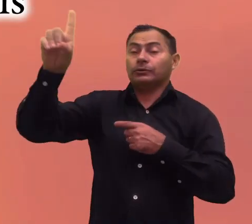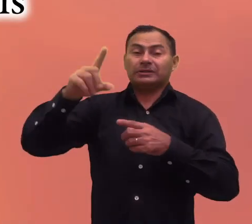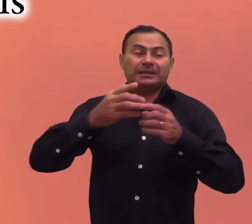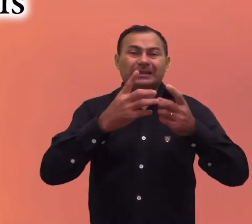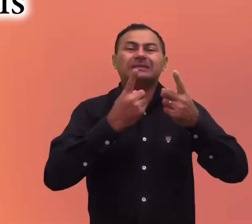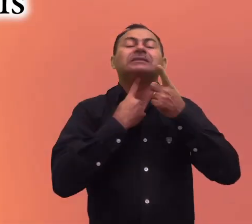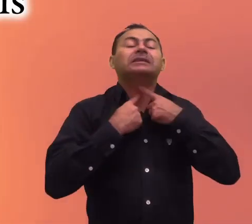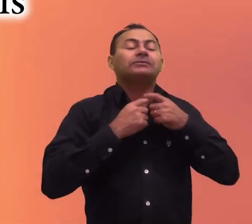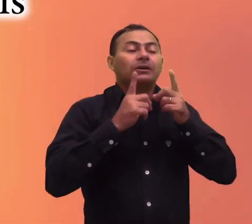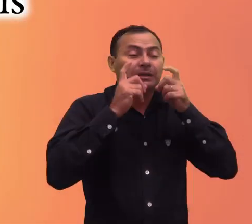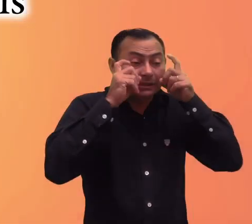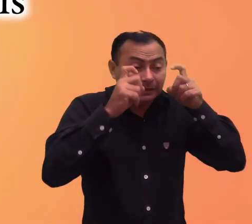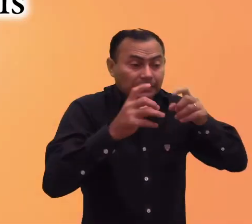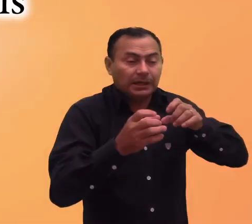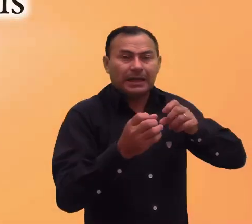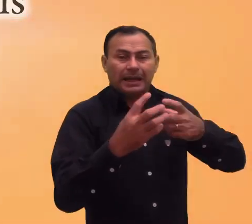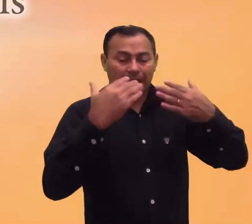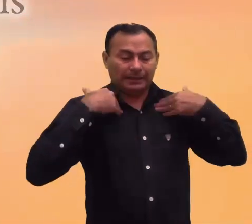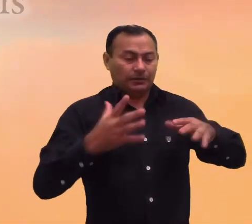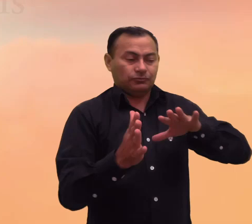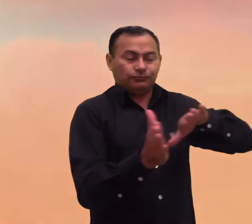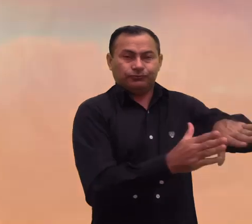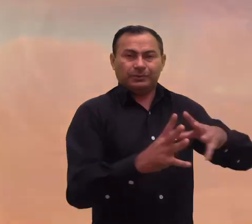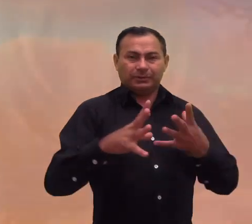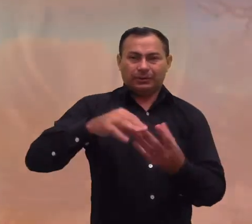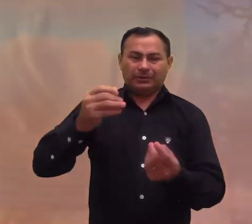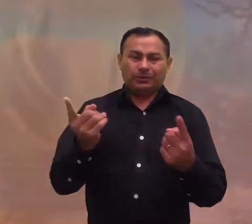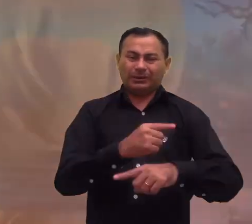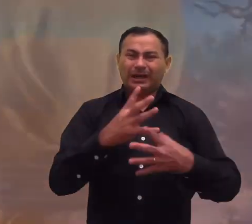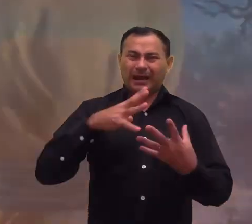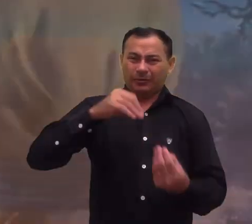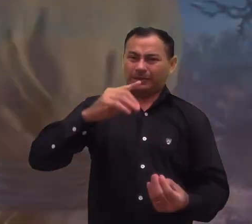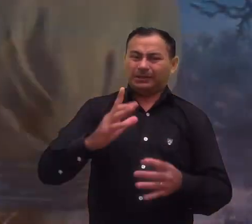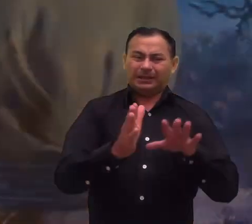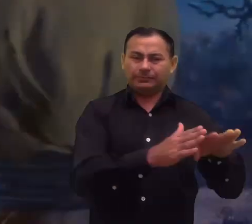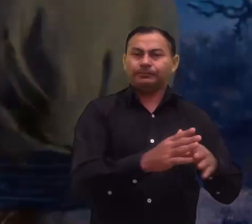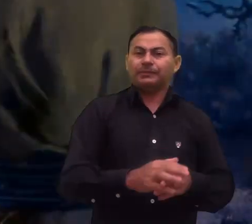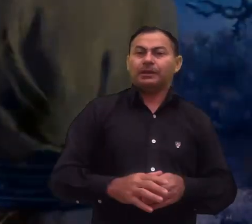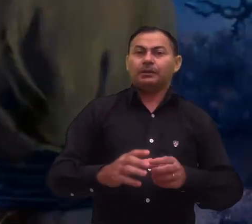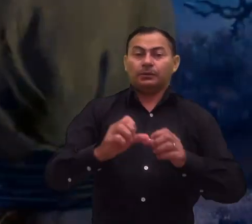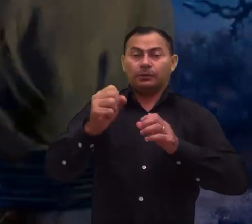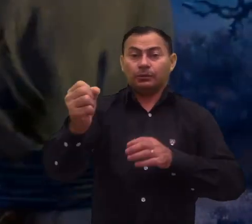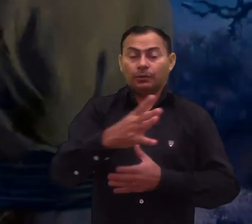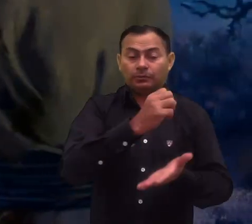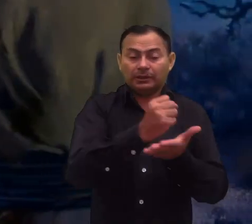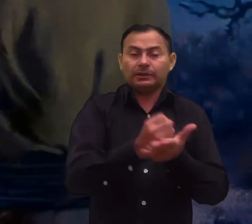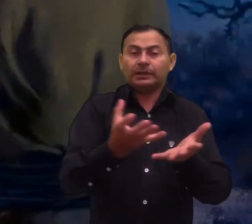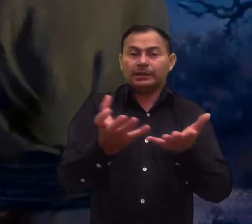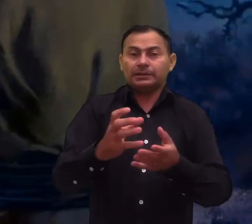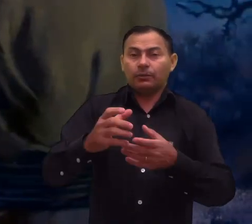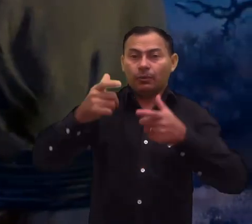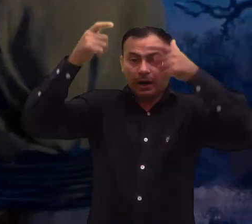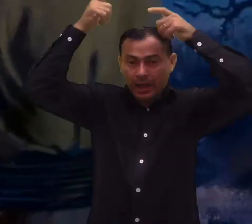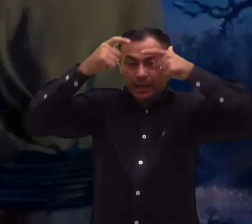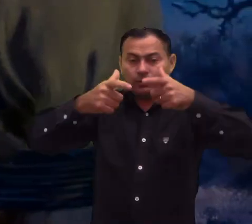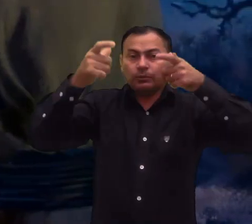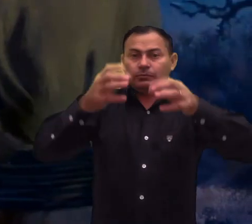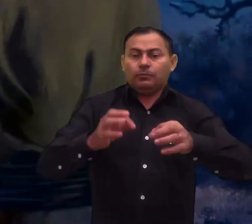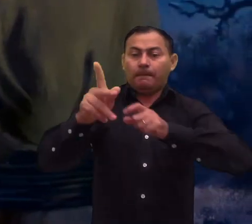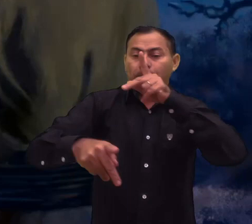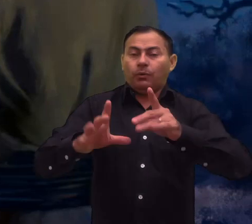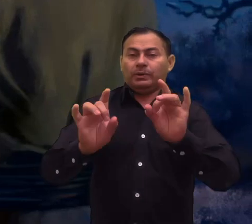que guerreiam contra a alma. No Velho Testamento, Deus queria ter um reino e ser o rei de um